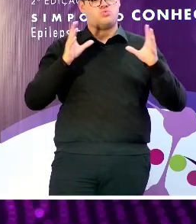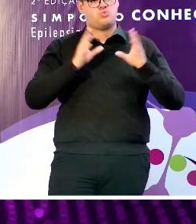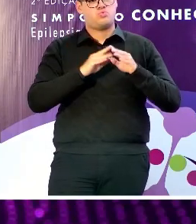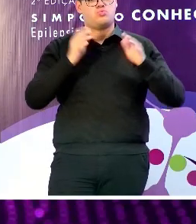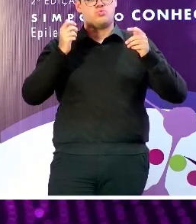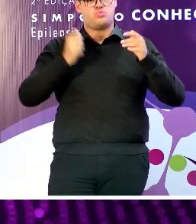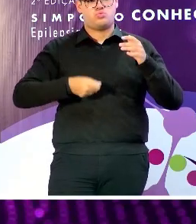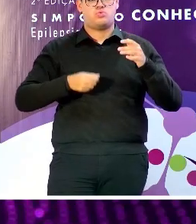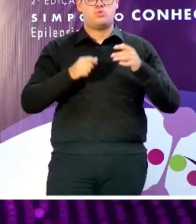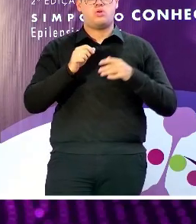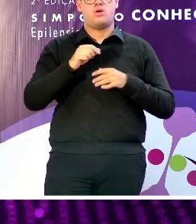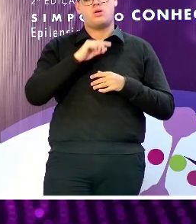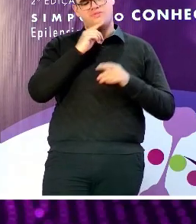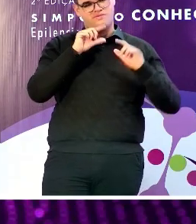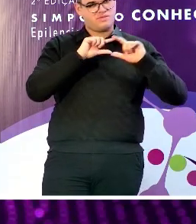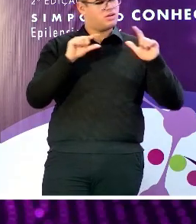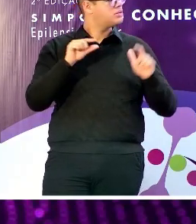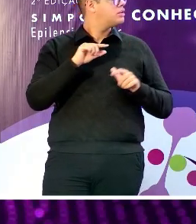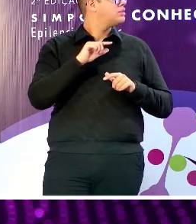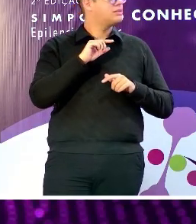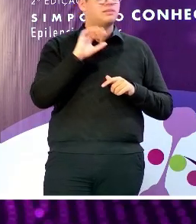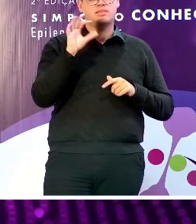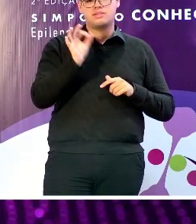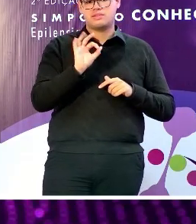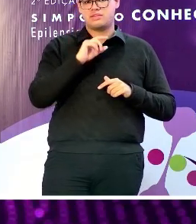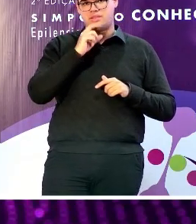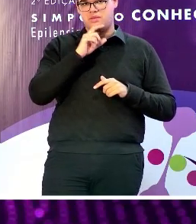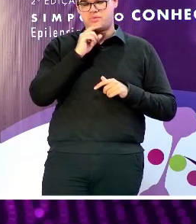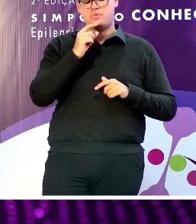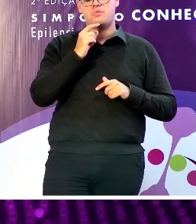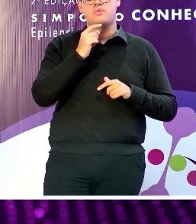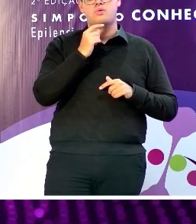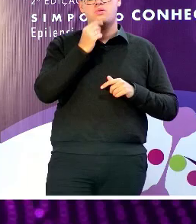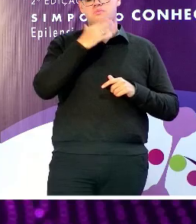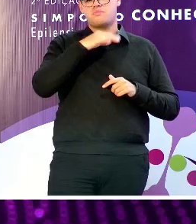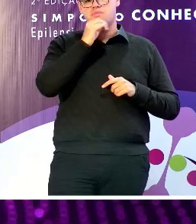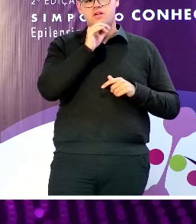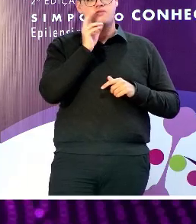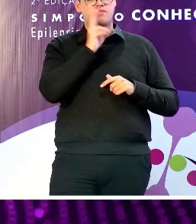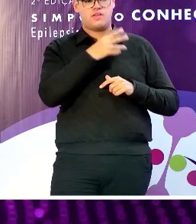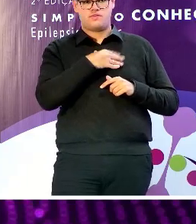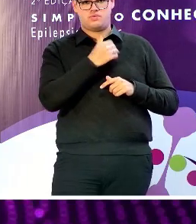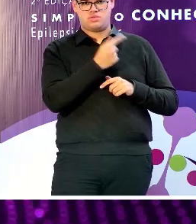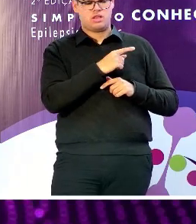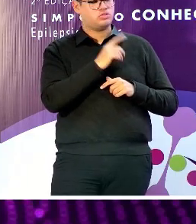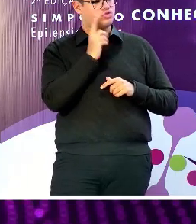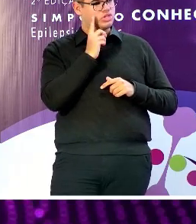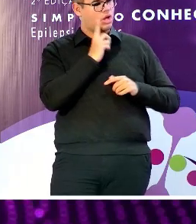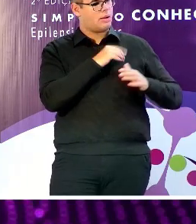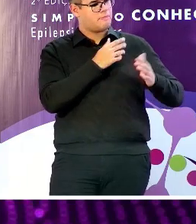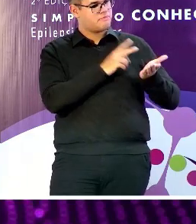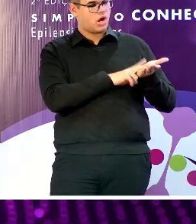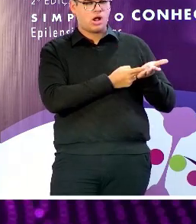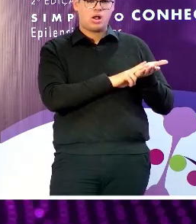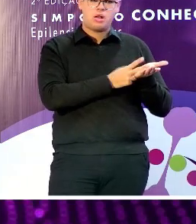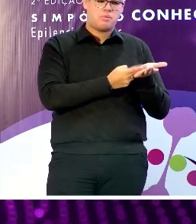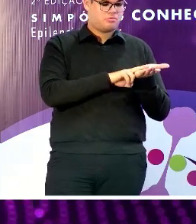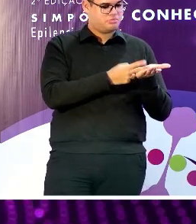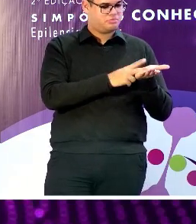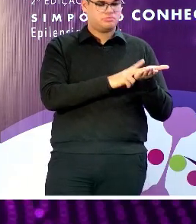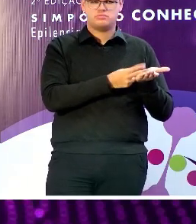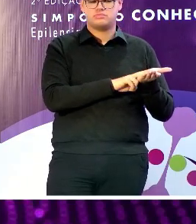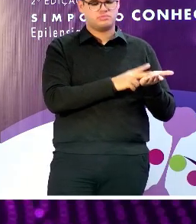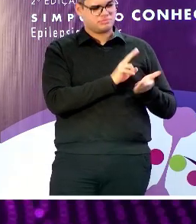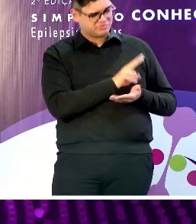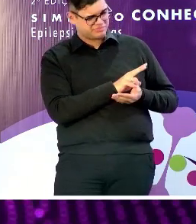nenhum pai deveria ver o seu filho tendo 100 convulsões por dia. A gente deve a esses pais, como